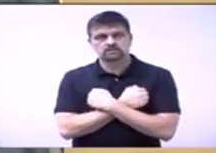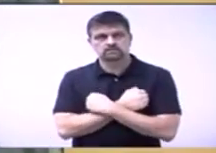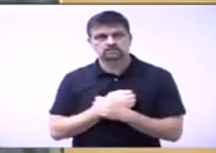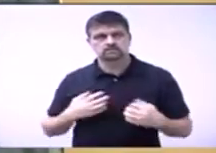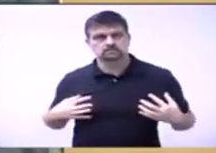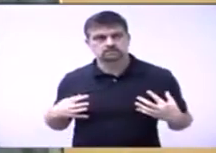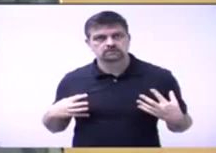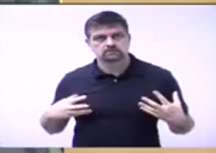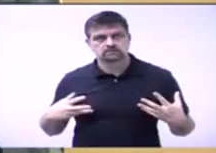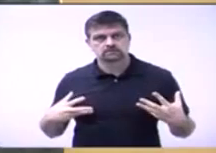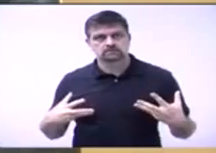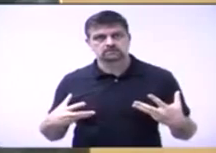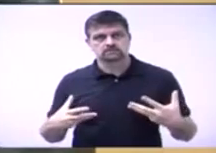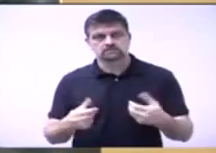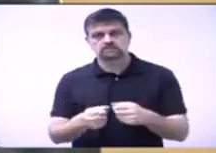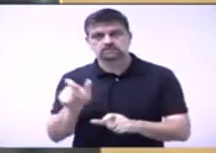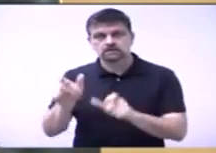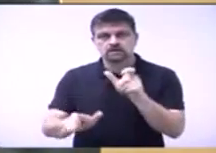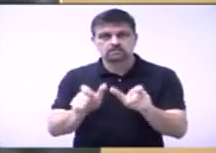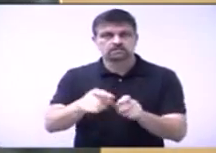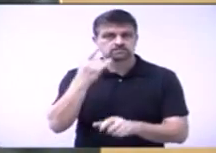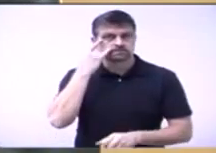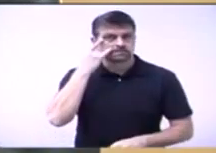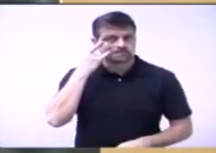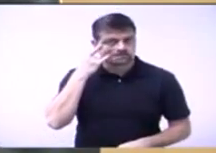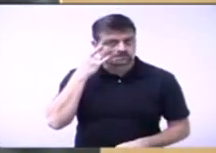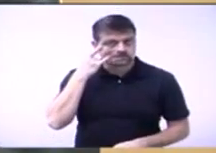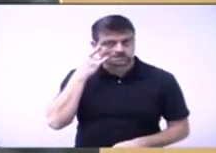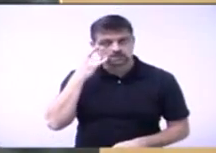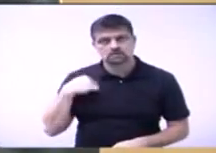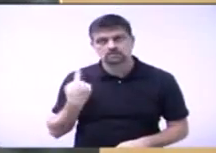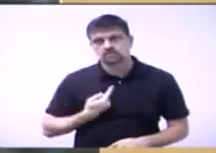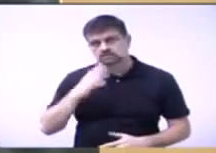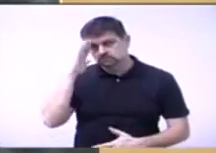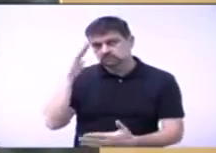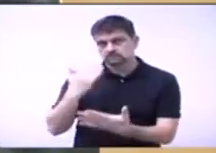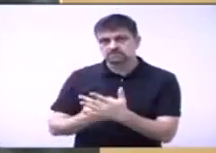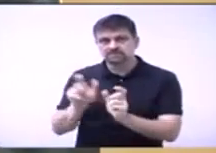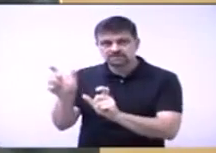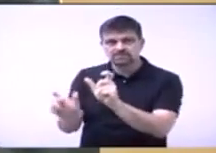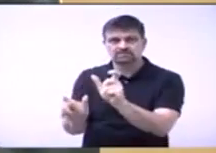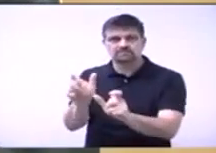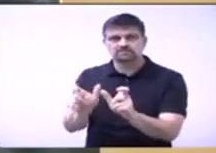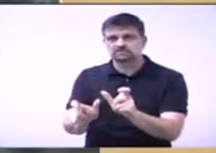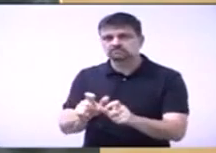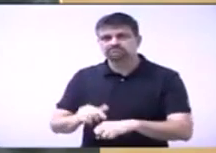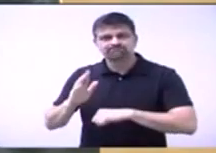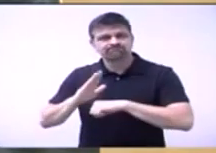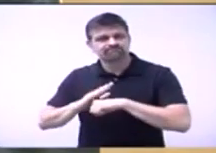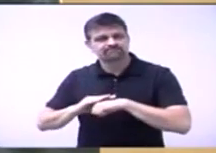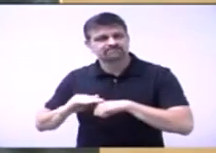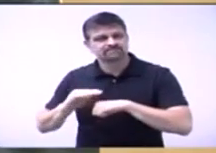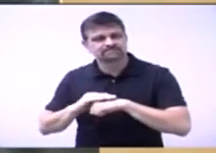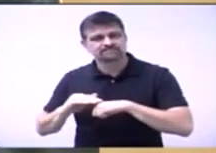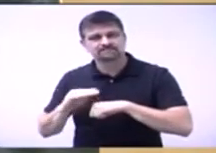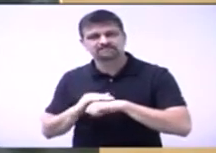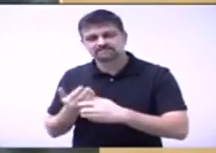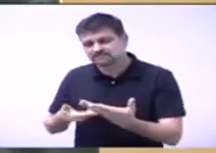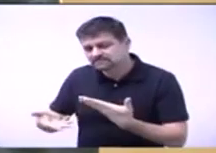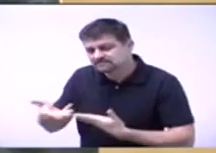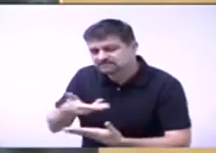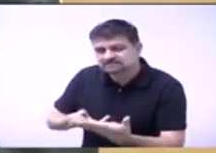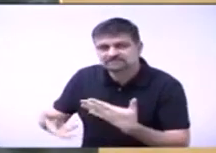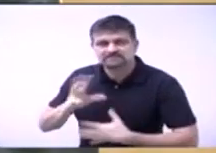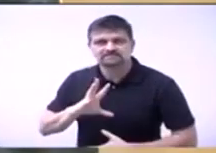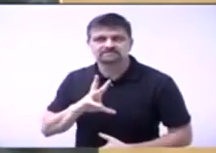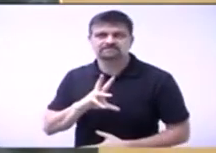todos os portadores da Síndrome de Down, que a gente sabe que realmente são pessoas bastante carinhosas, pessoas bastante afetivas,